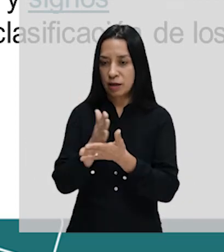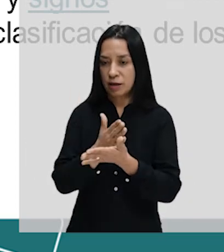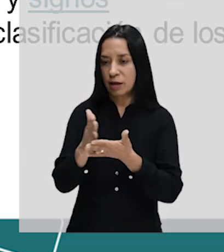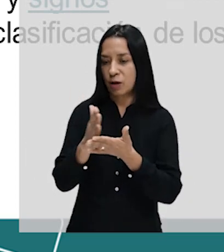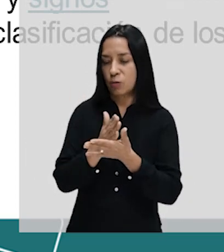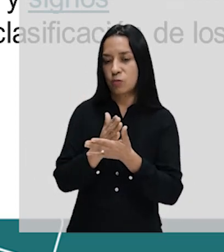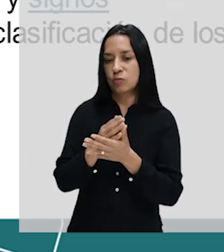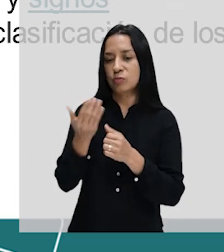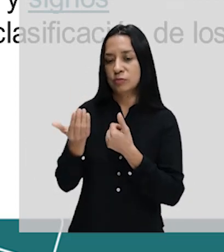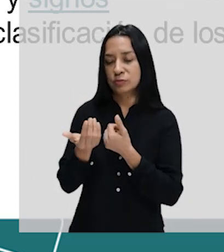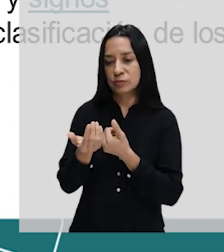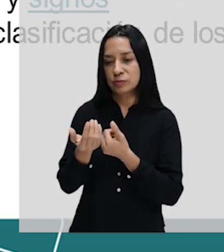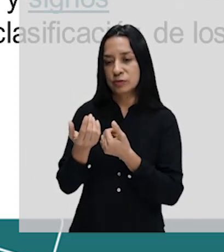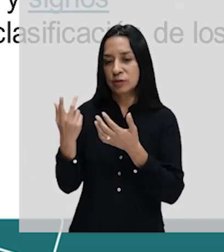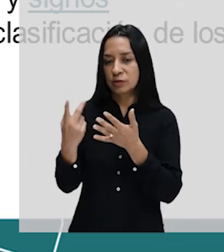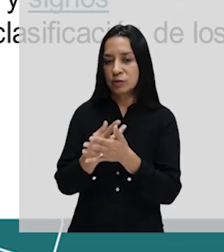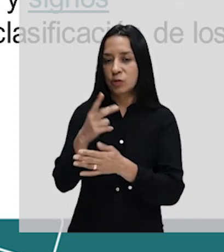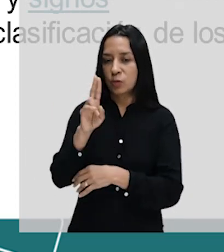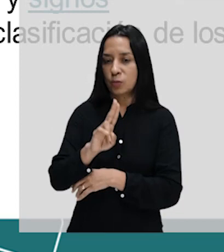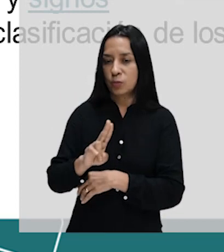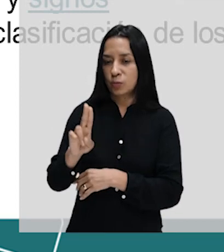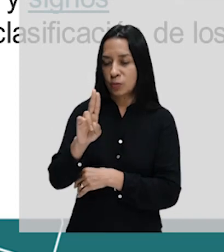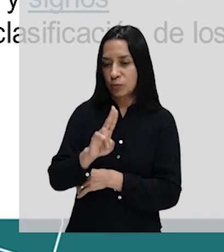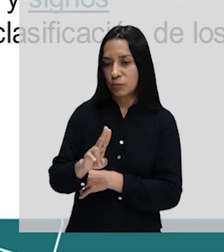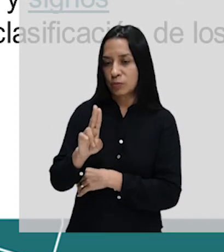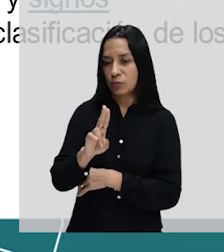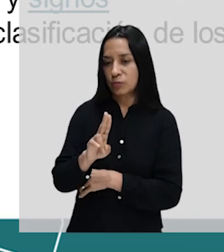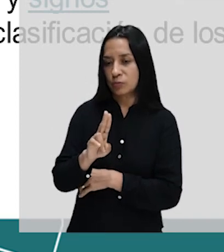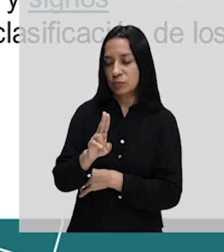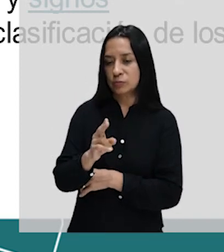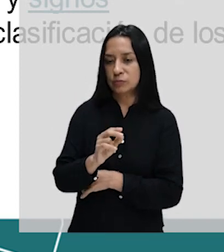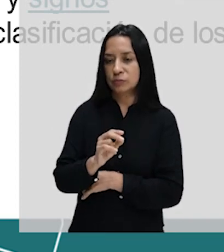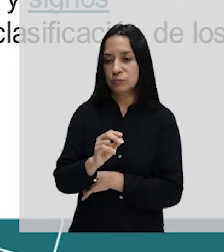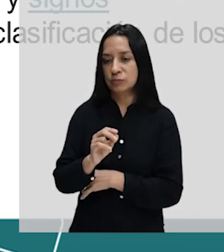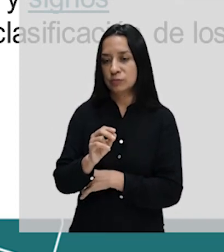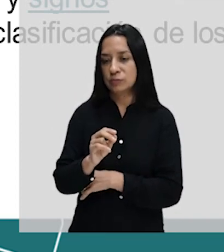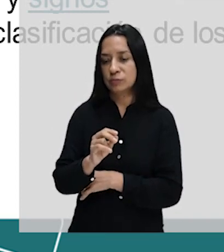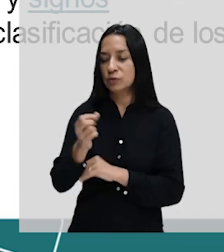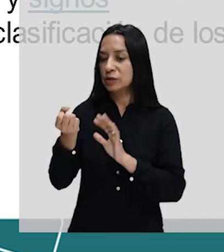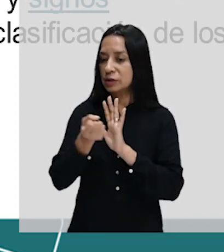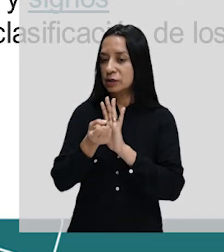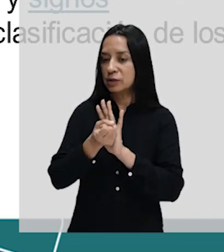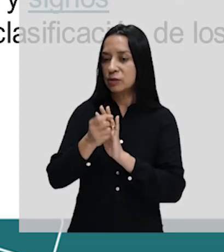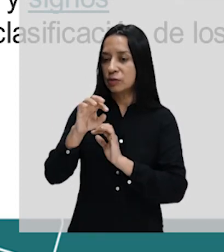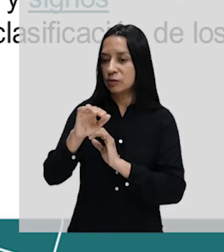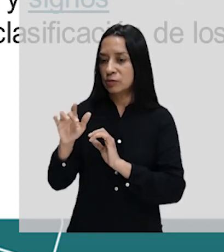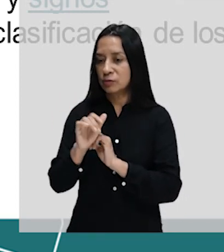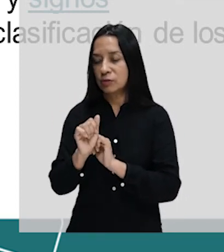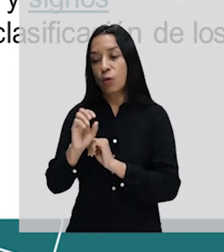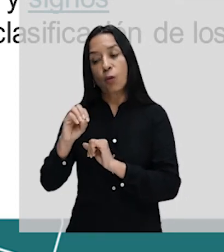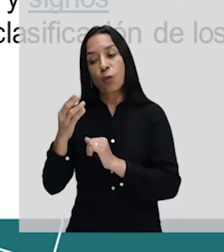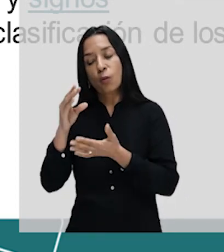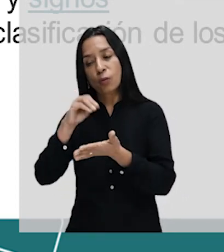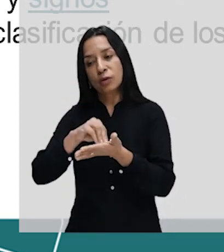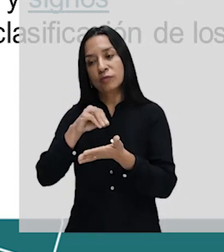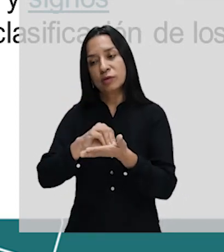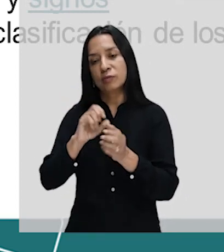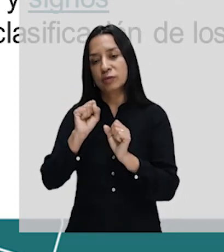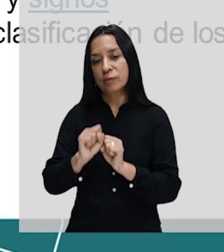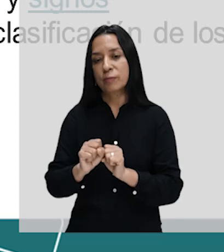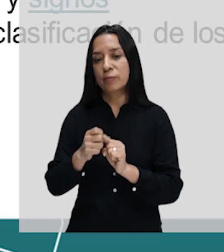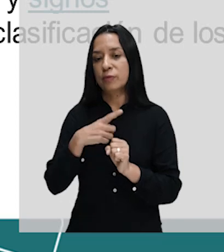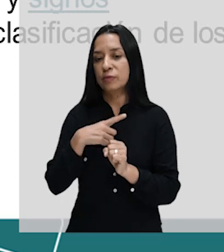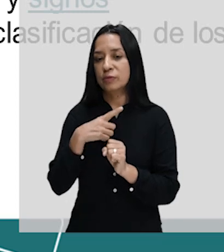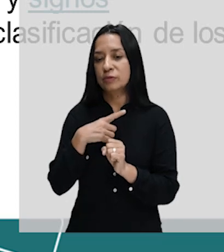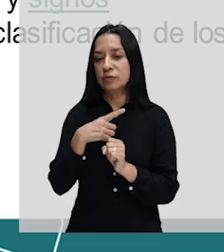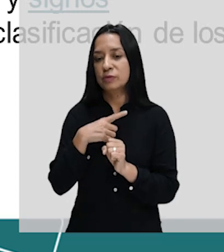Em alguns casos, né, o uso de um ou outro signo ortográfico ou sua ausência pode recair o